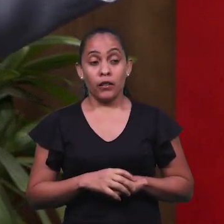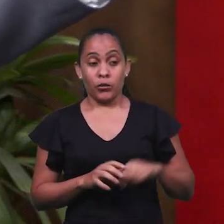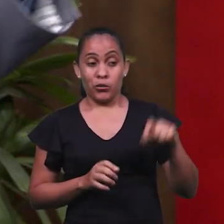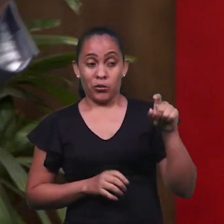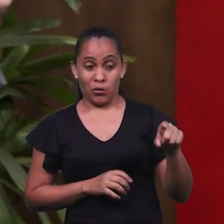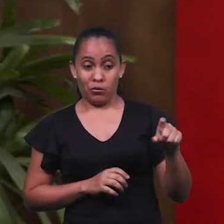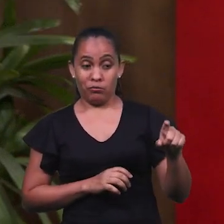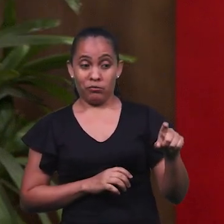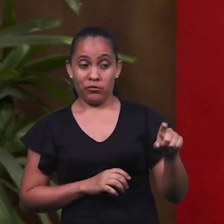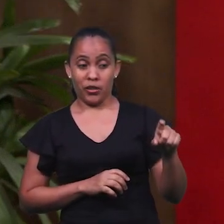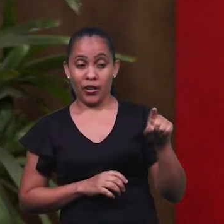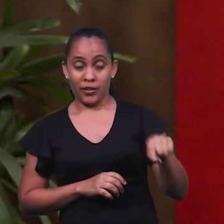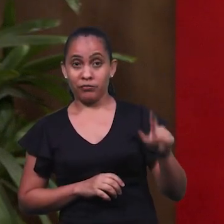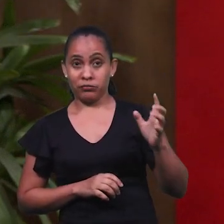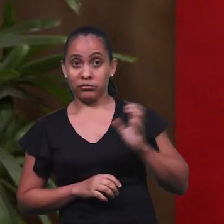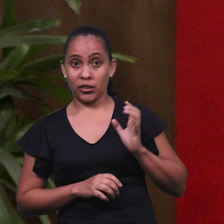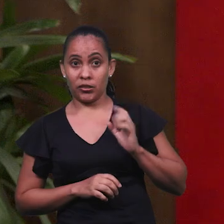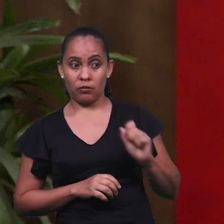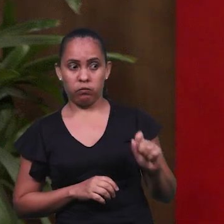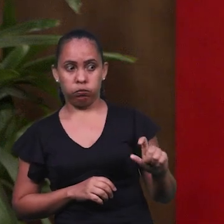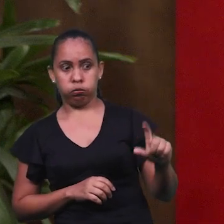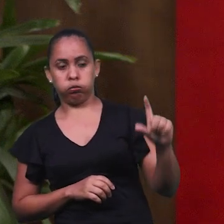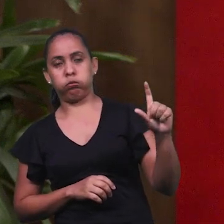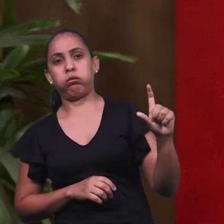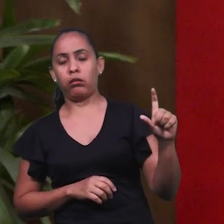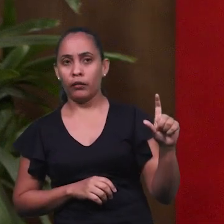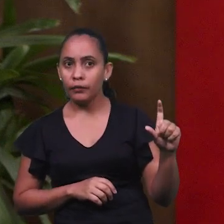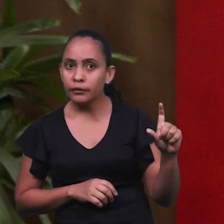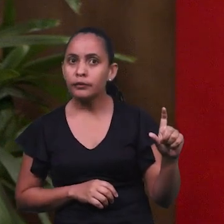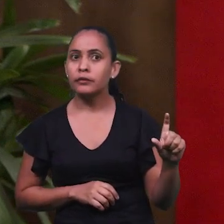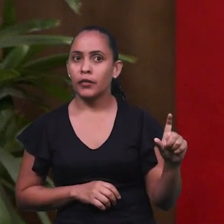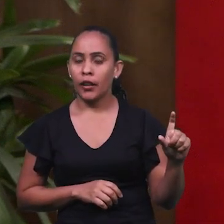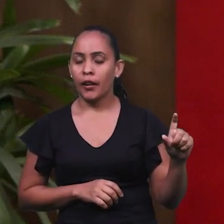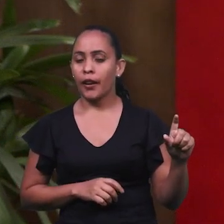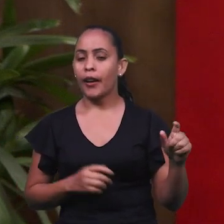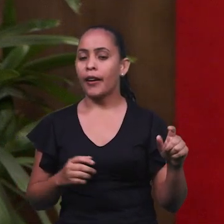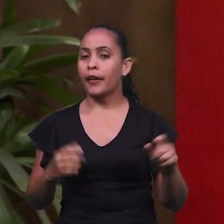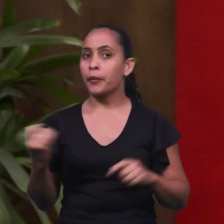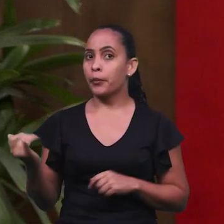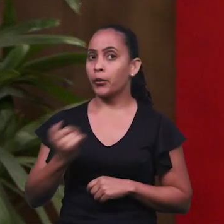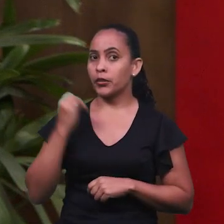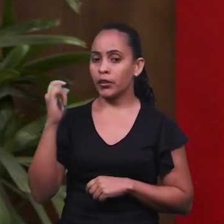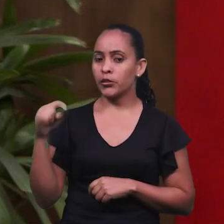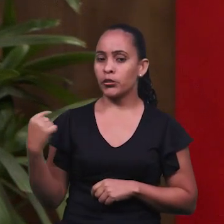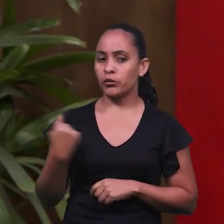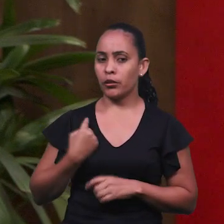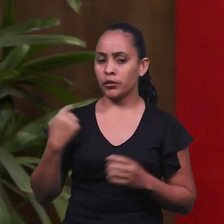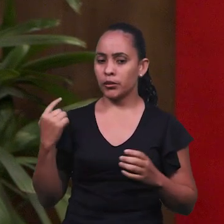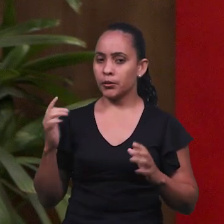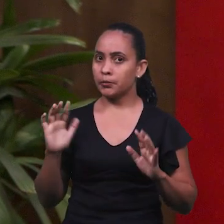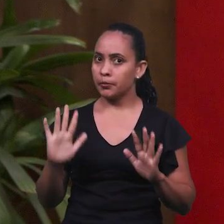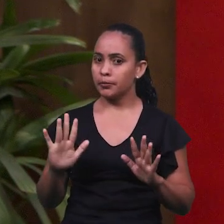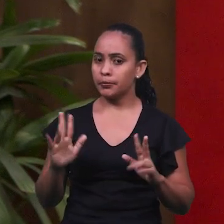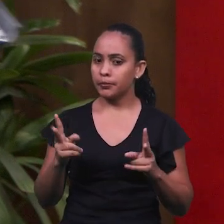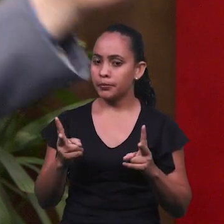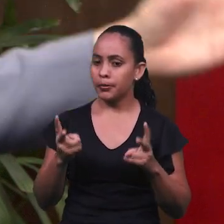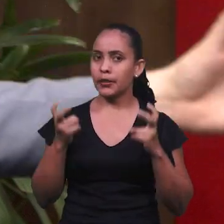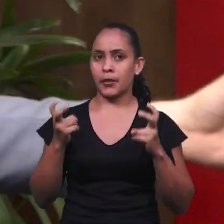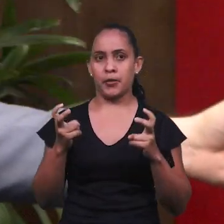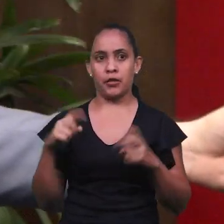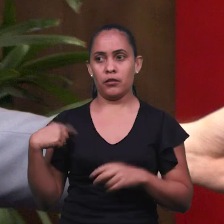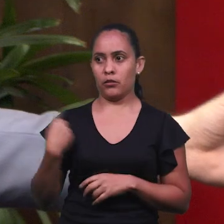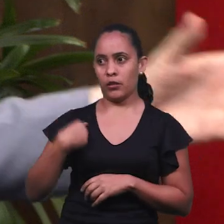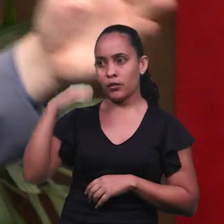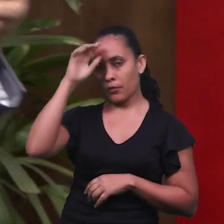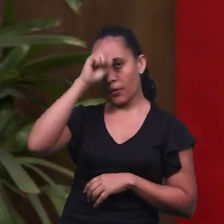do ímpio e no sofrimento do justo, é importante nós olharmos de uma maneira, e isso a gente